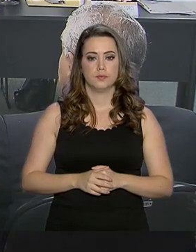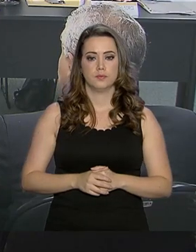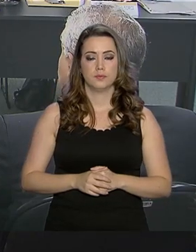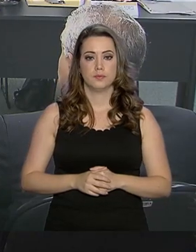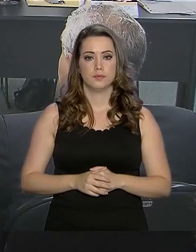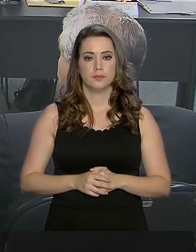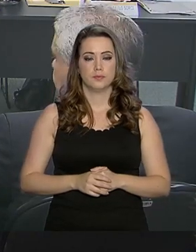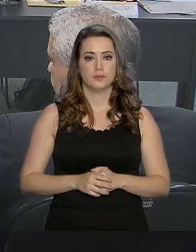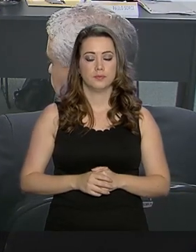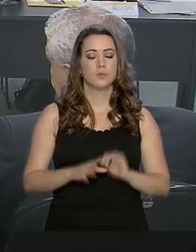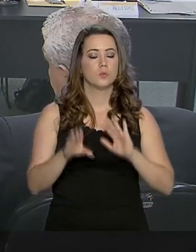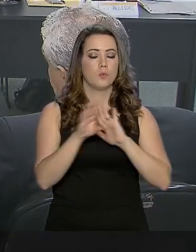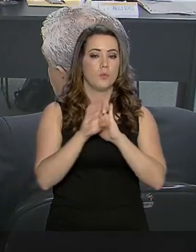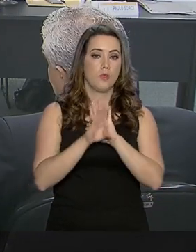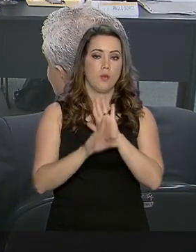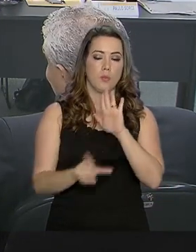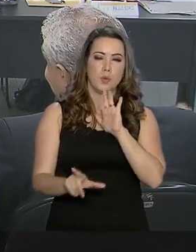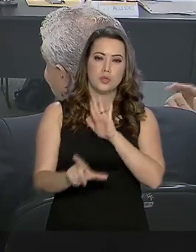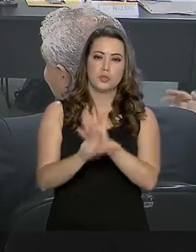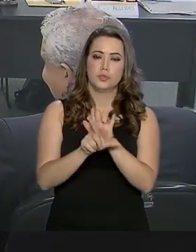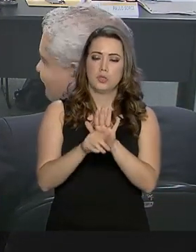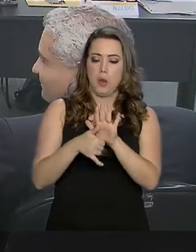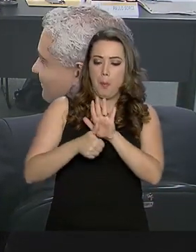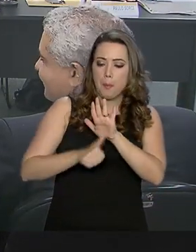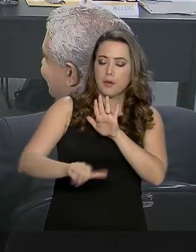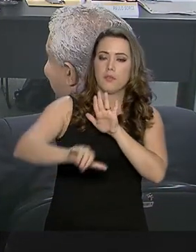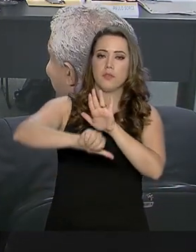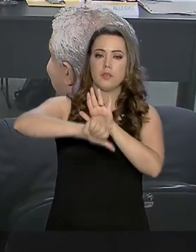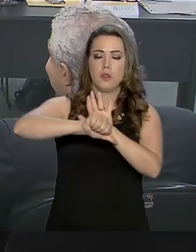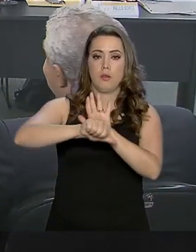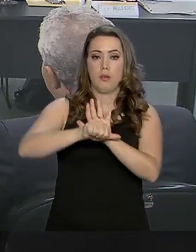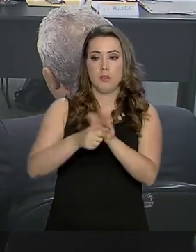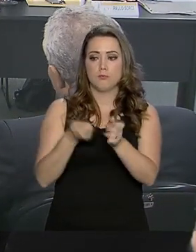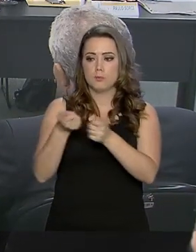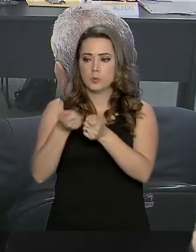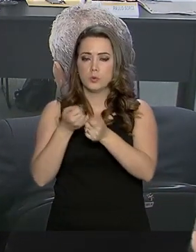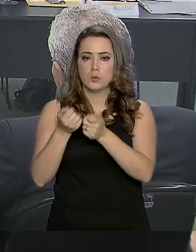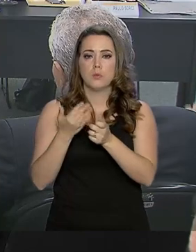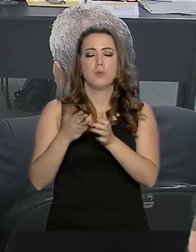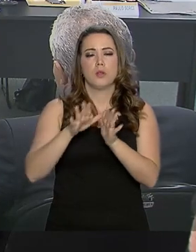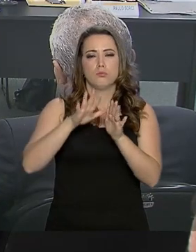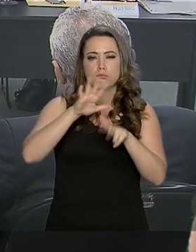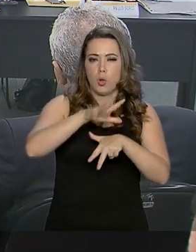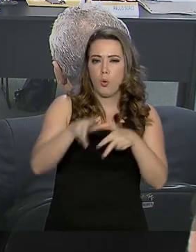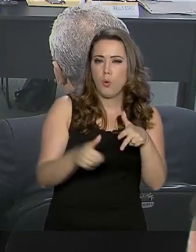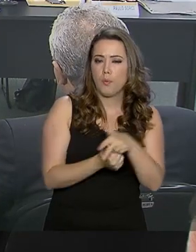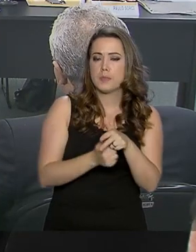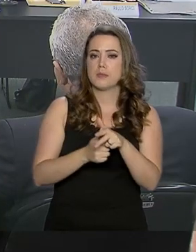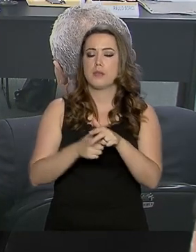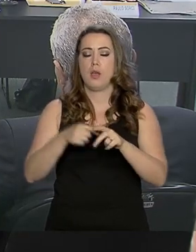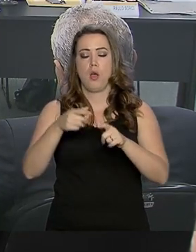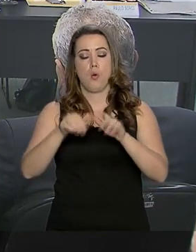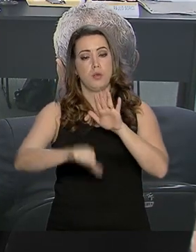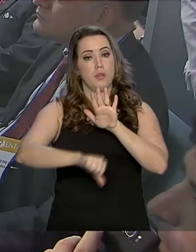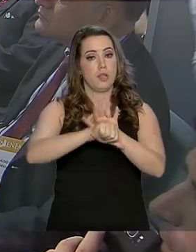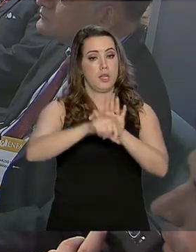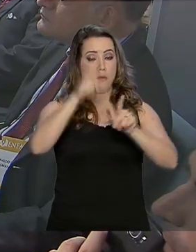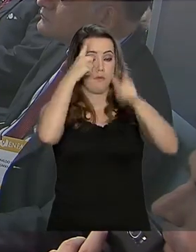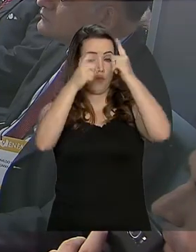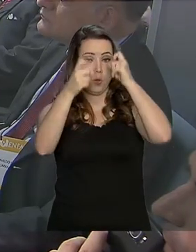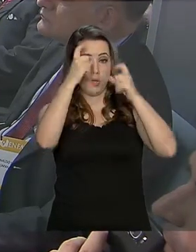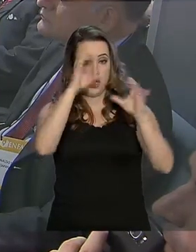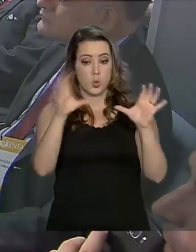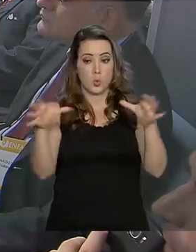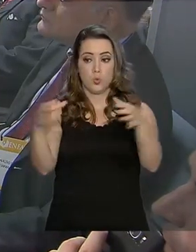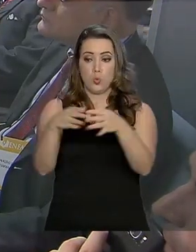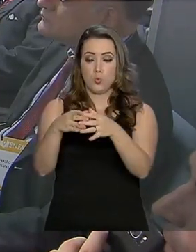o projeto de lei anti crime que vai endurecer o combate à corrupção crimes violentos e crime organizado foi